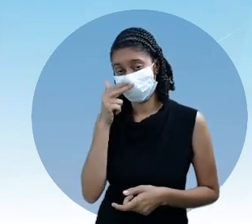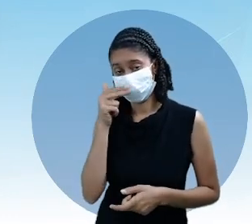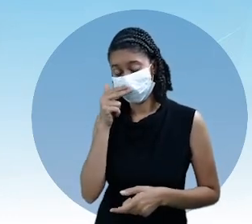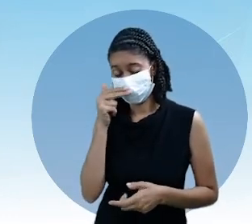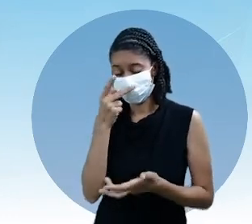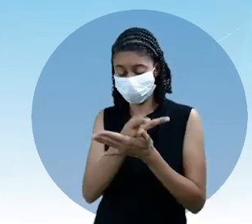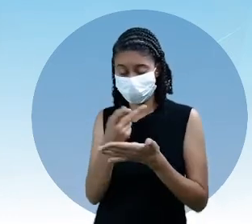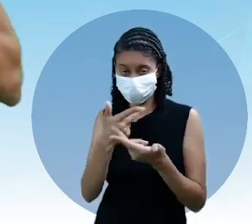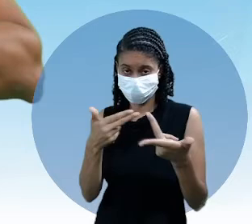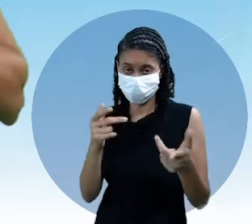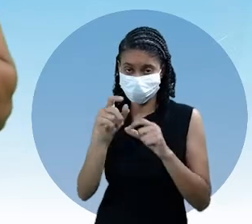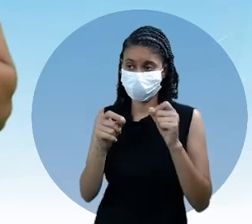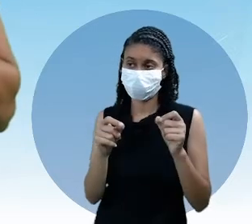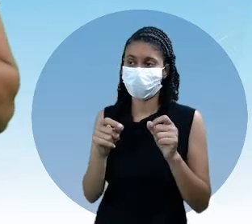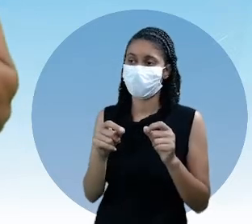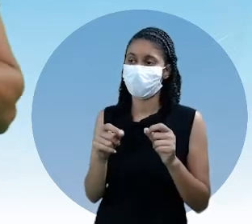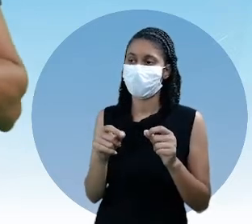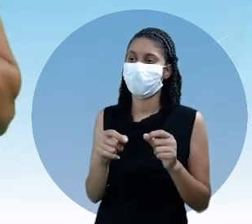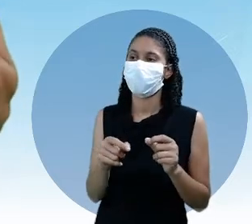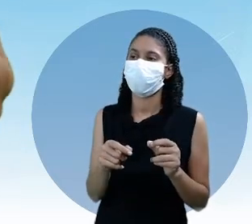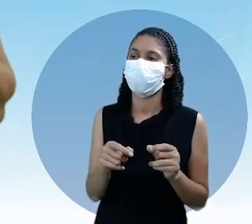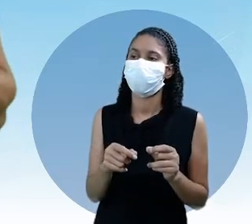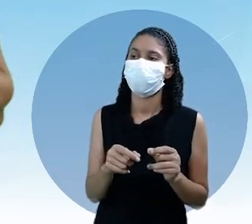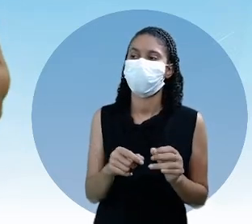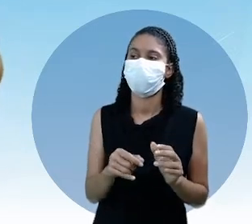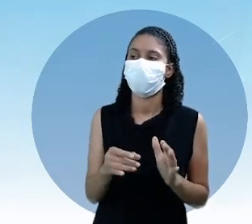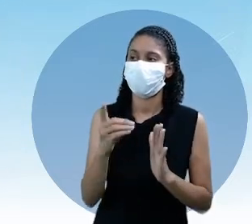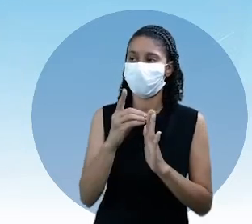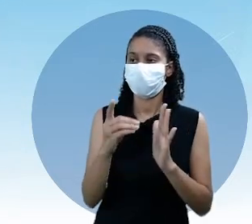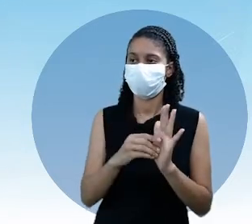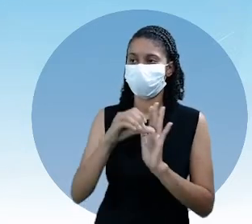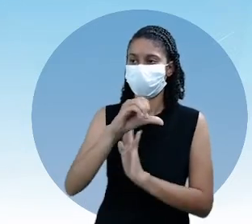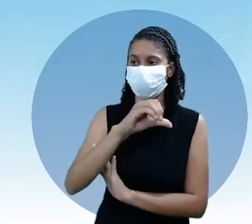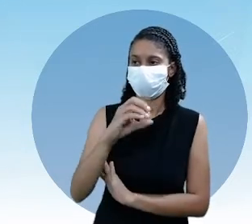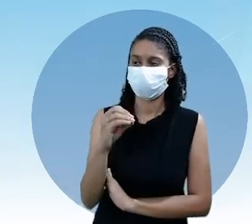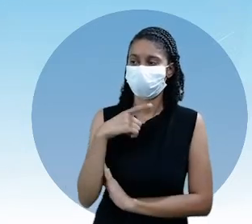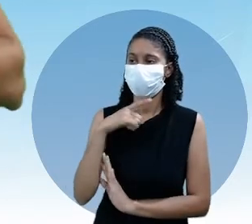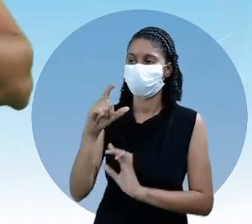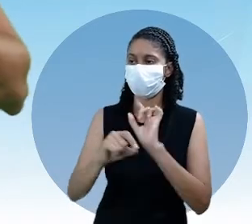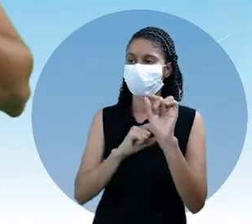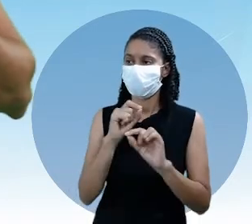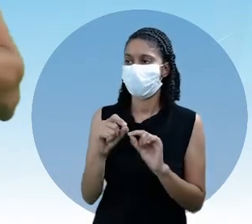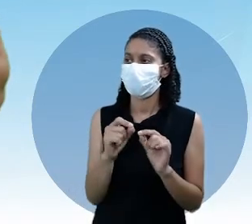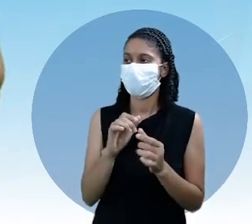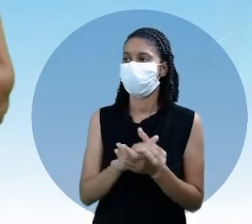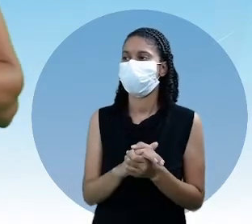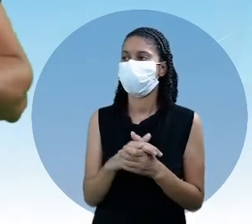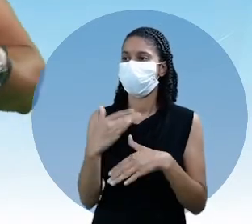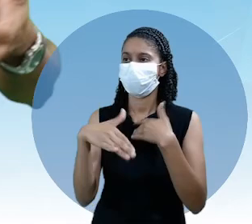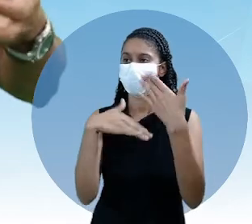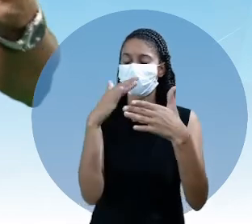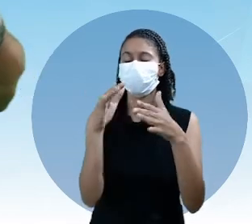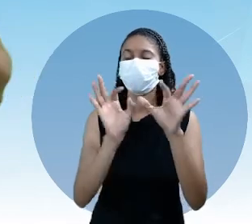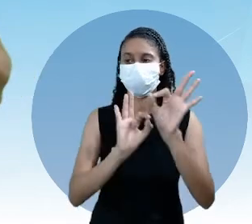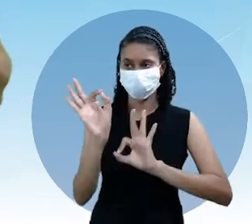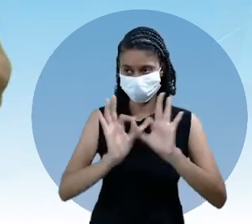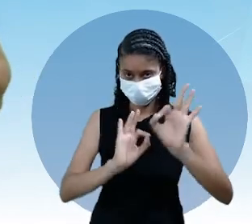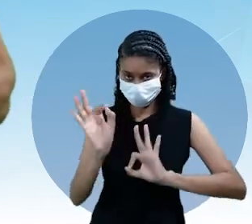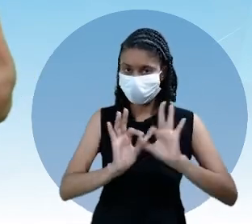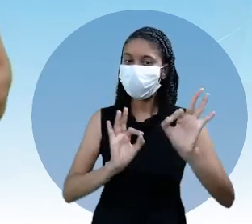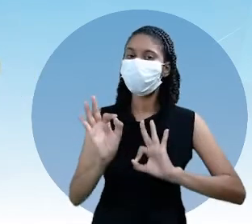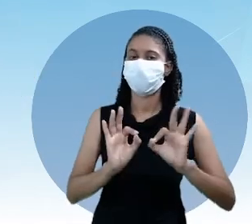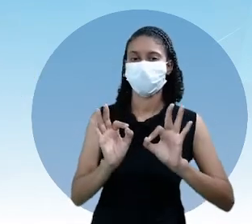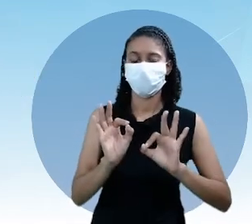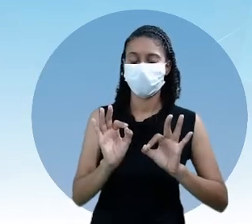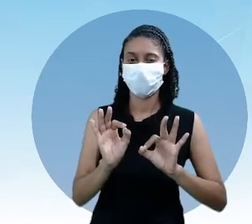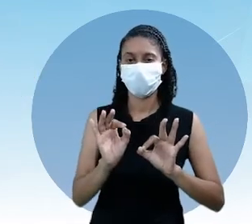segunda metade da década de 90, a gente vai ter, né, um retrocesso nos indicadores sociais, no qual vai reorganizar as esquerdas